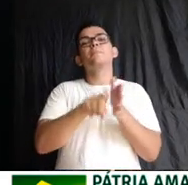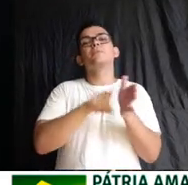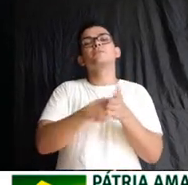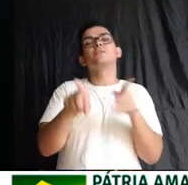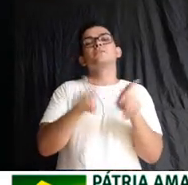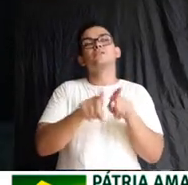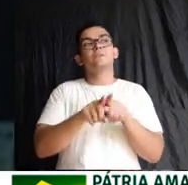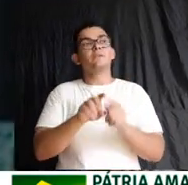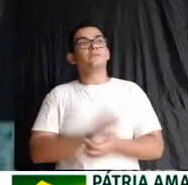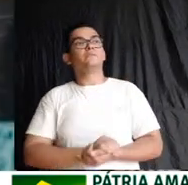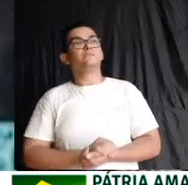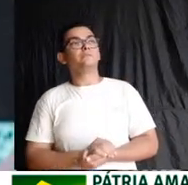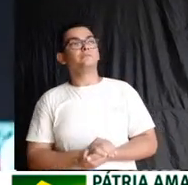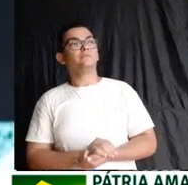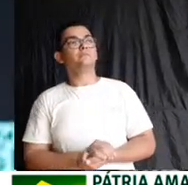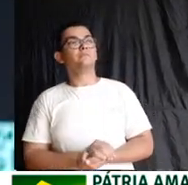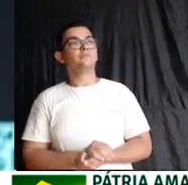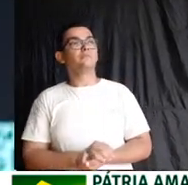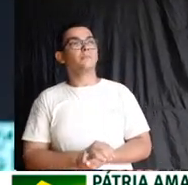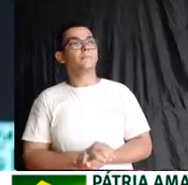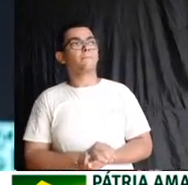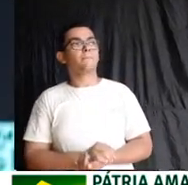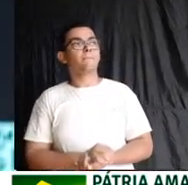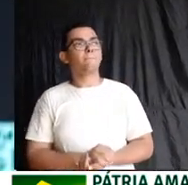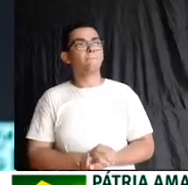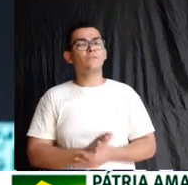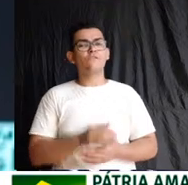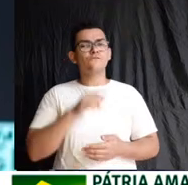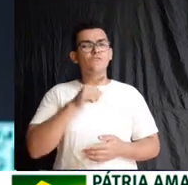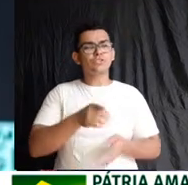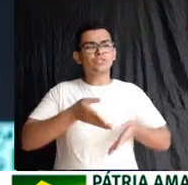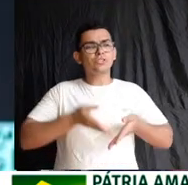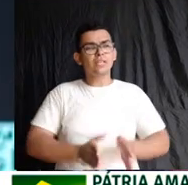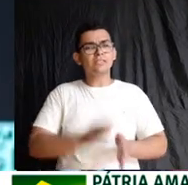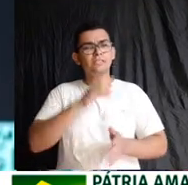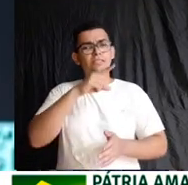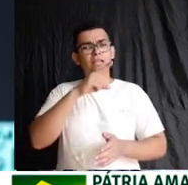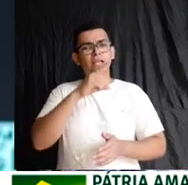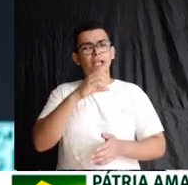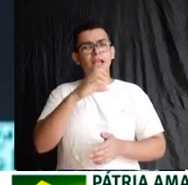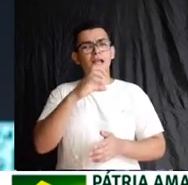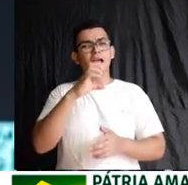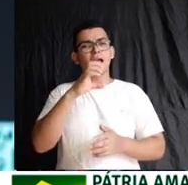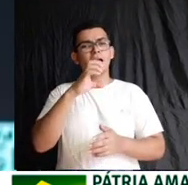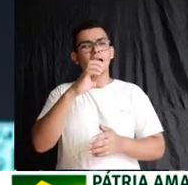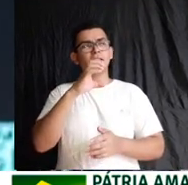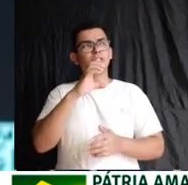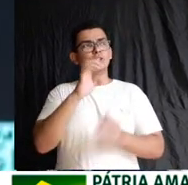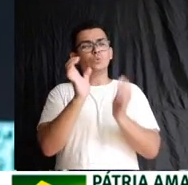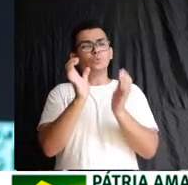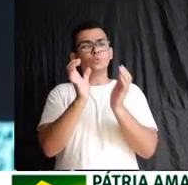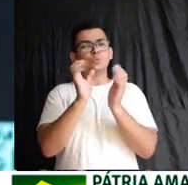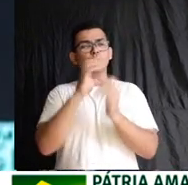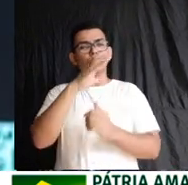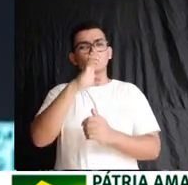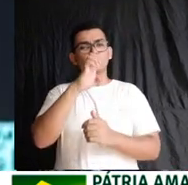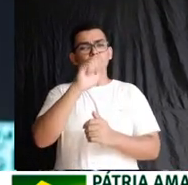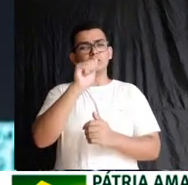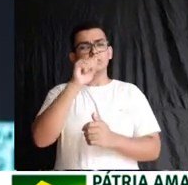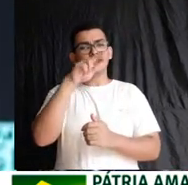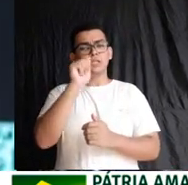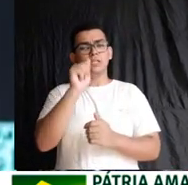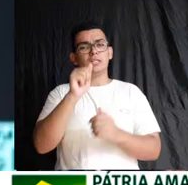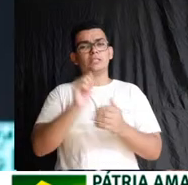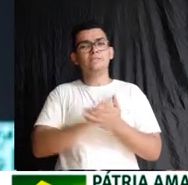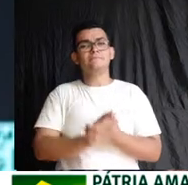você dar início. Você é lá do Ceará? Sou, sim. Lá do Crato, no Ceará. Interior do Ceará, sul do